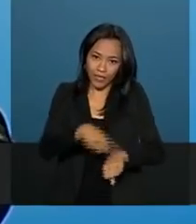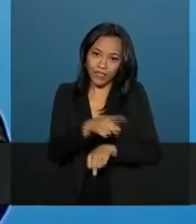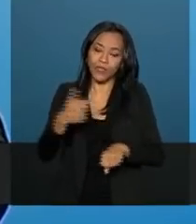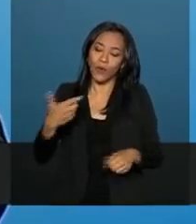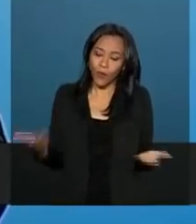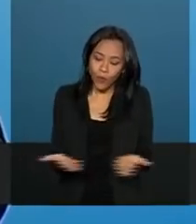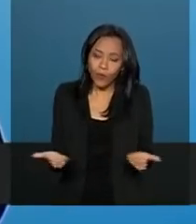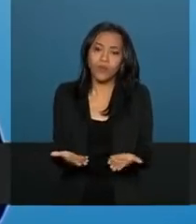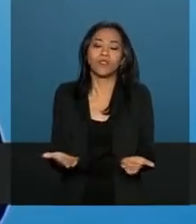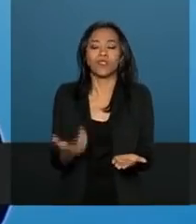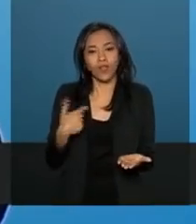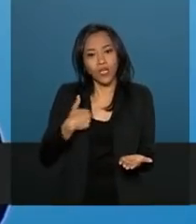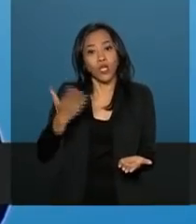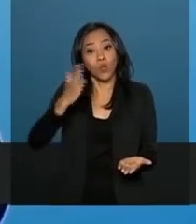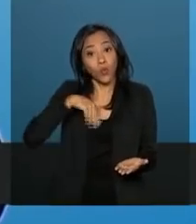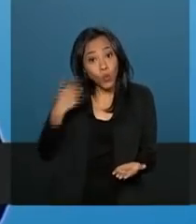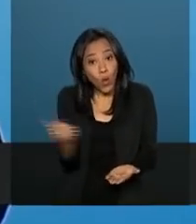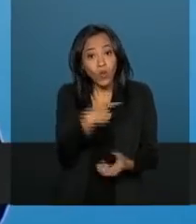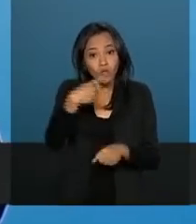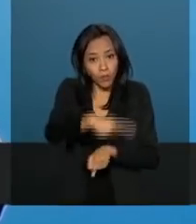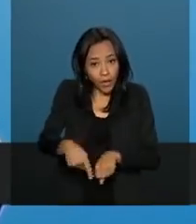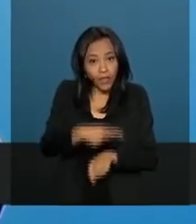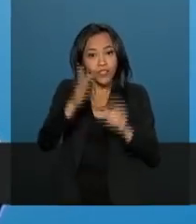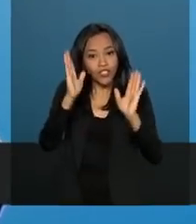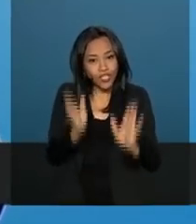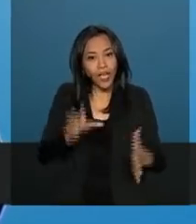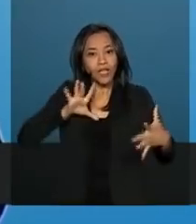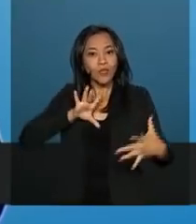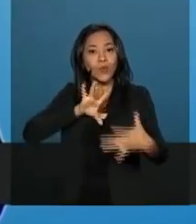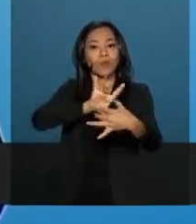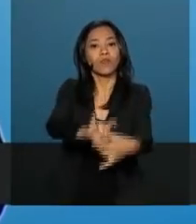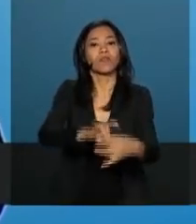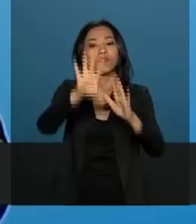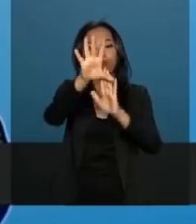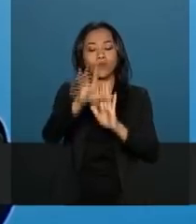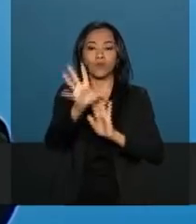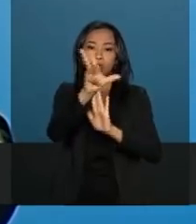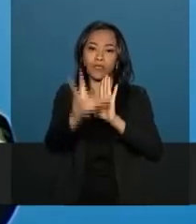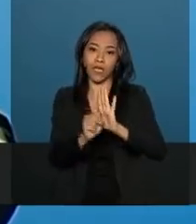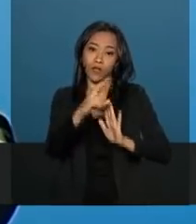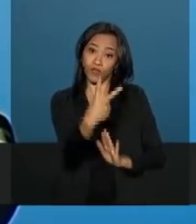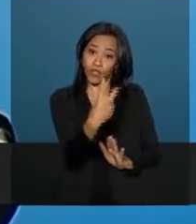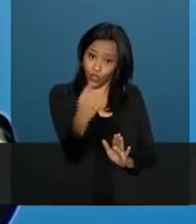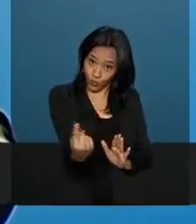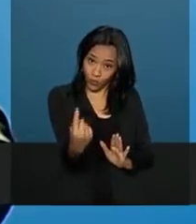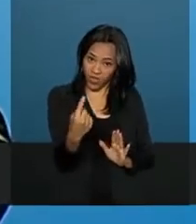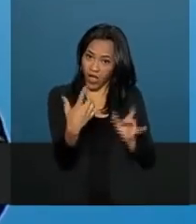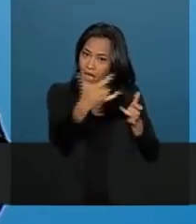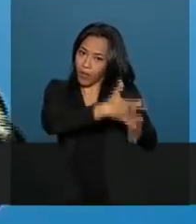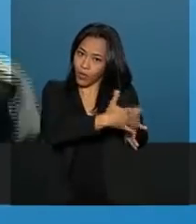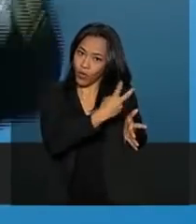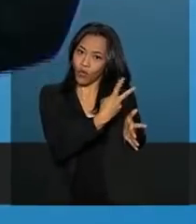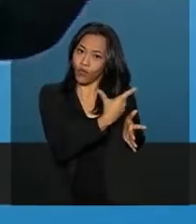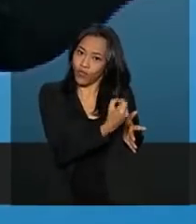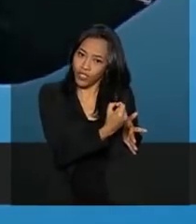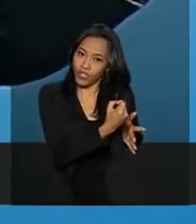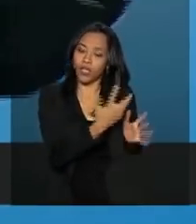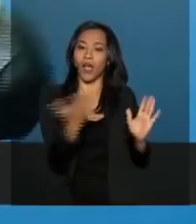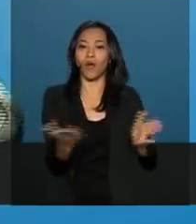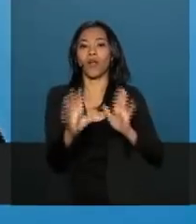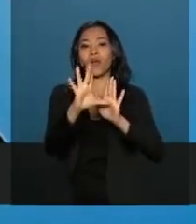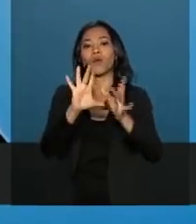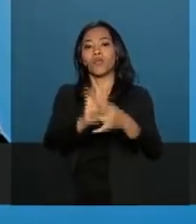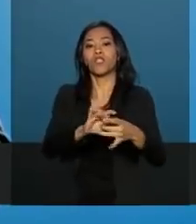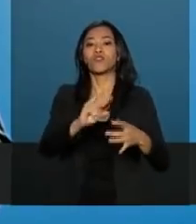a ideia de que o nosso país já está no século XXI. Saiu do século XX, foi para o XXI. Saiu do